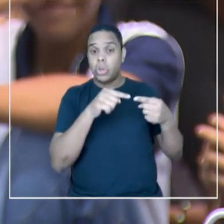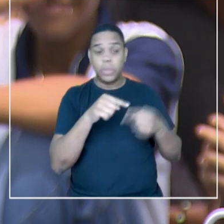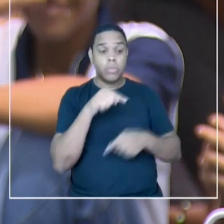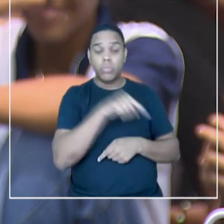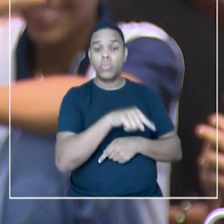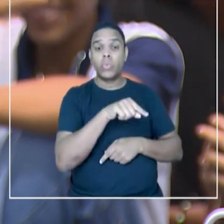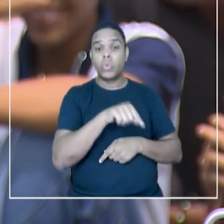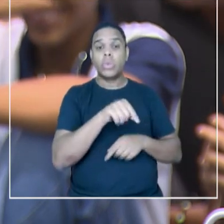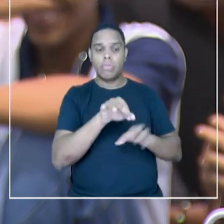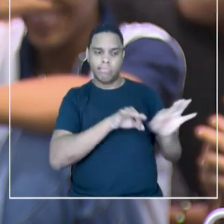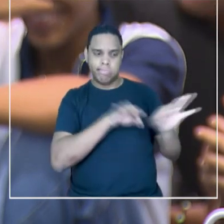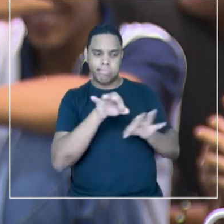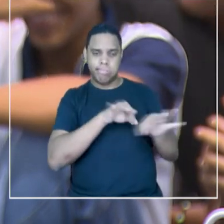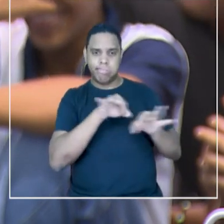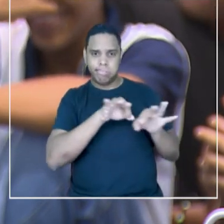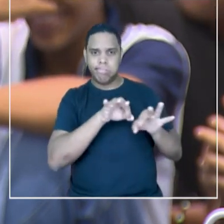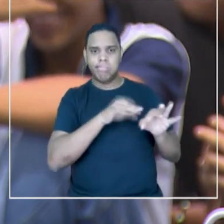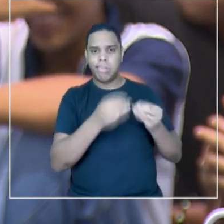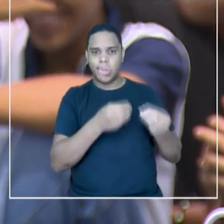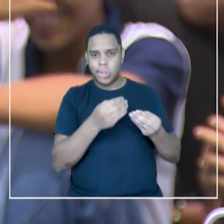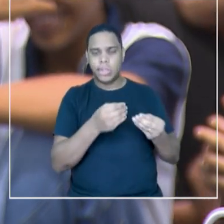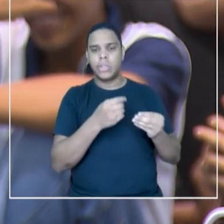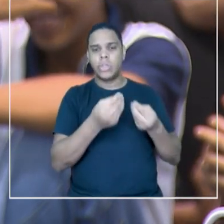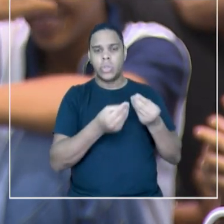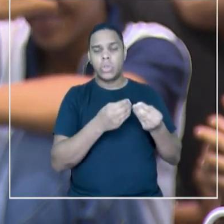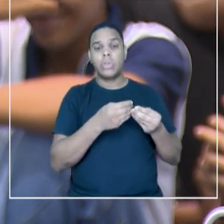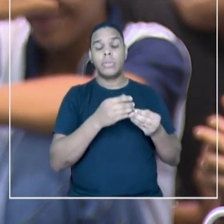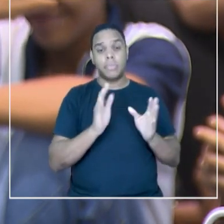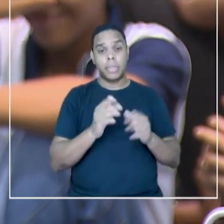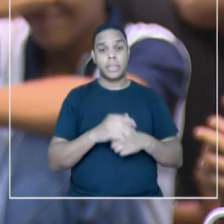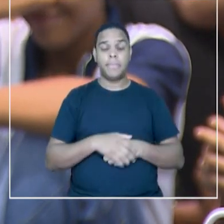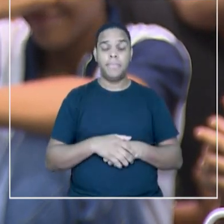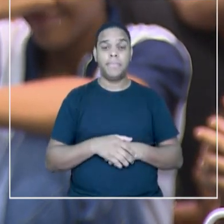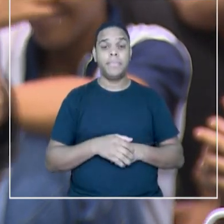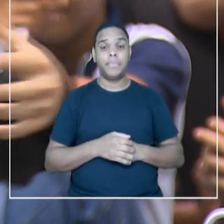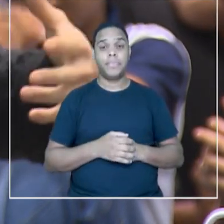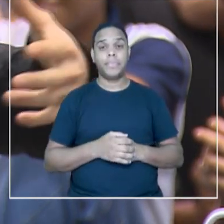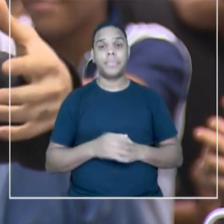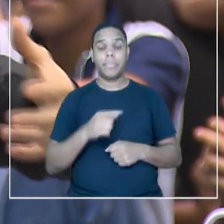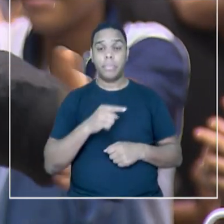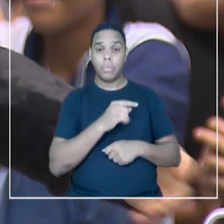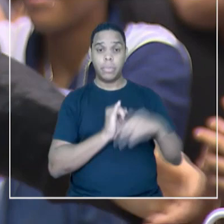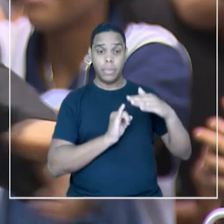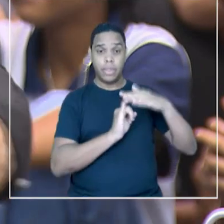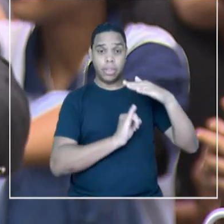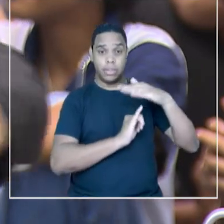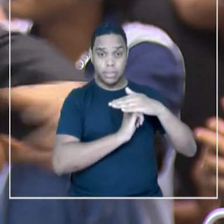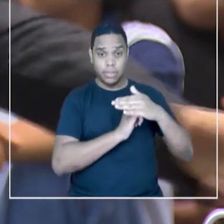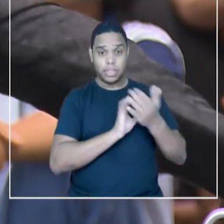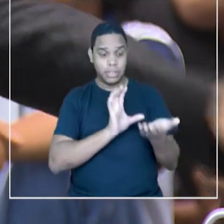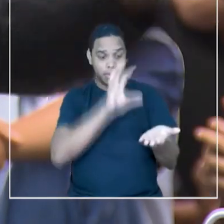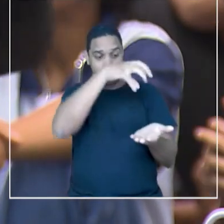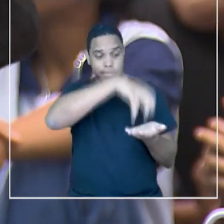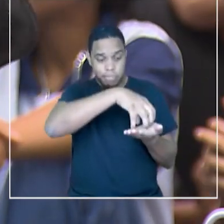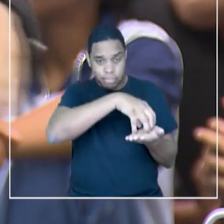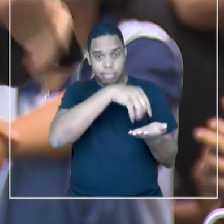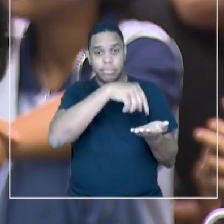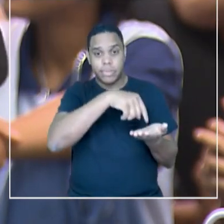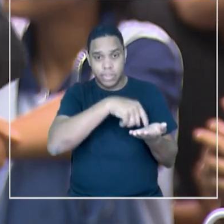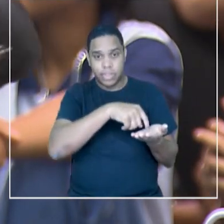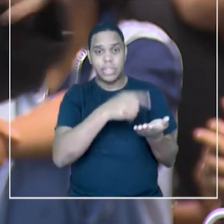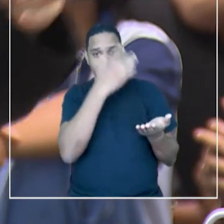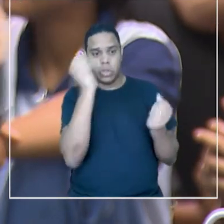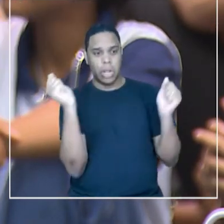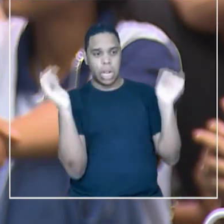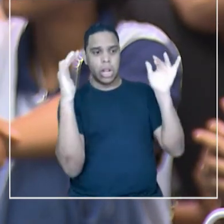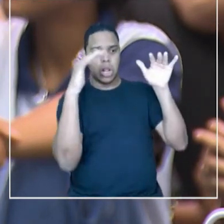realmente estruturar, assim, sabe, essa questão, mas ela não é um instituto que tem uma sede e recebe as pessoas